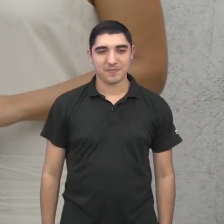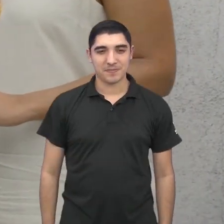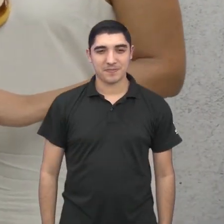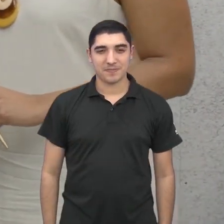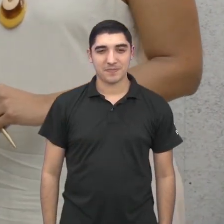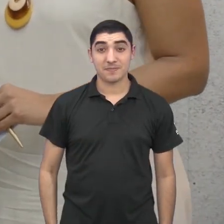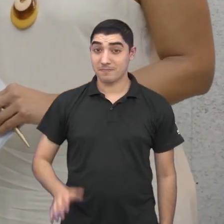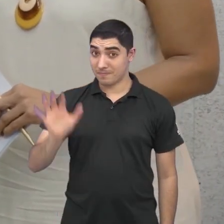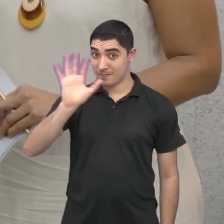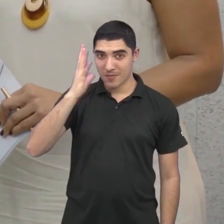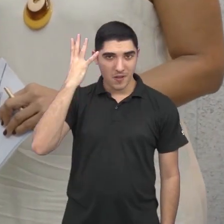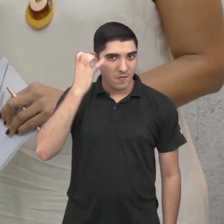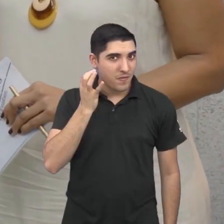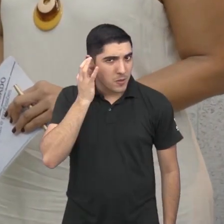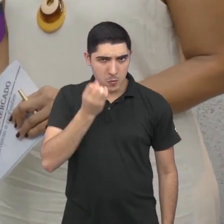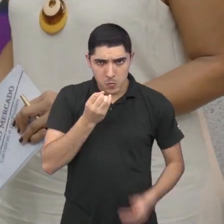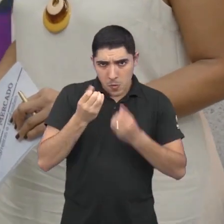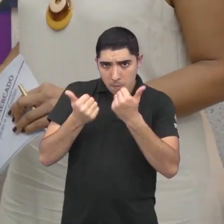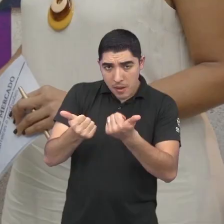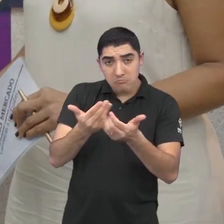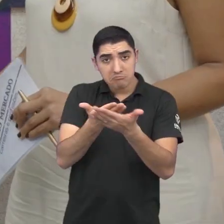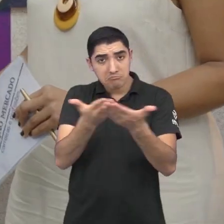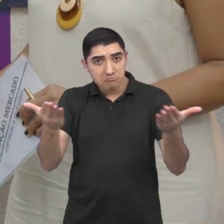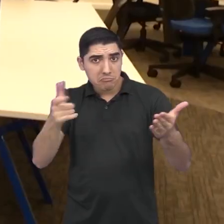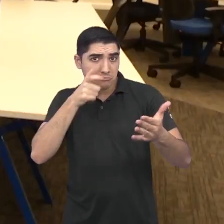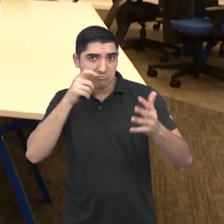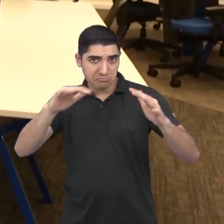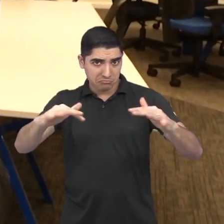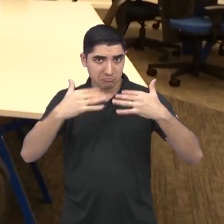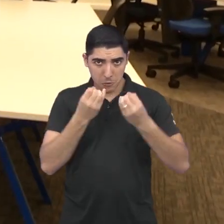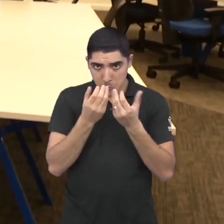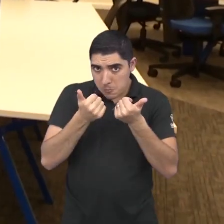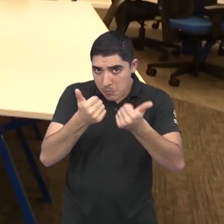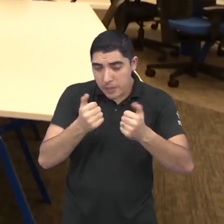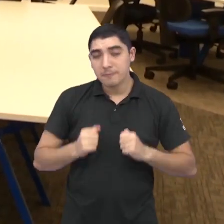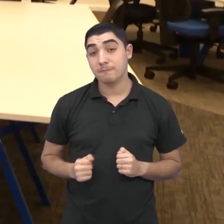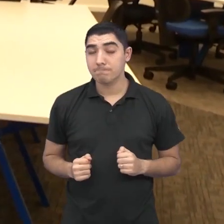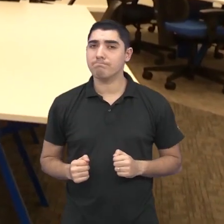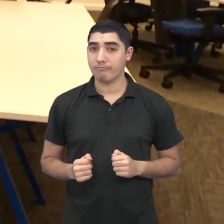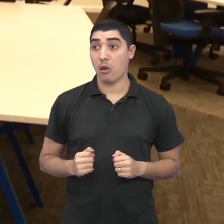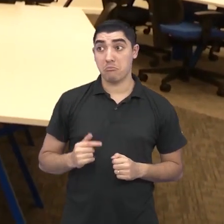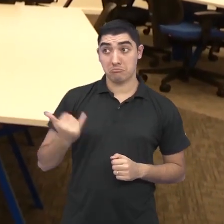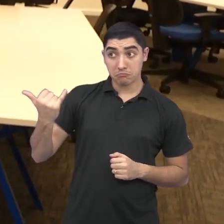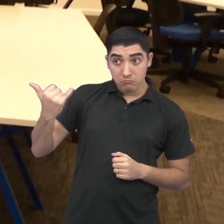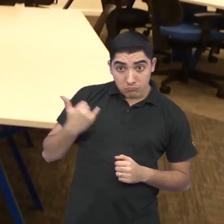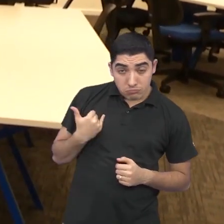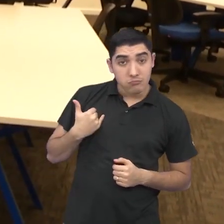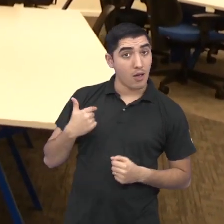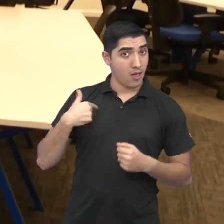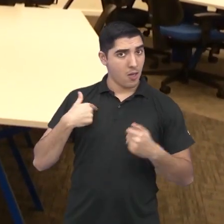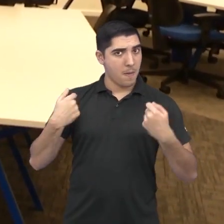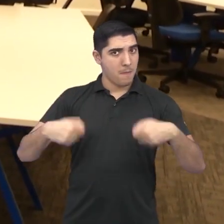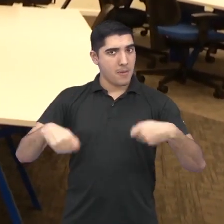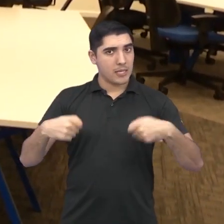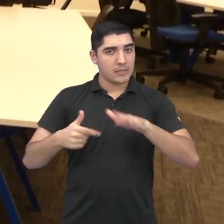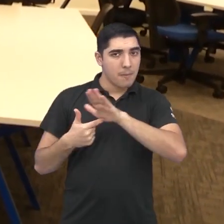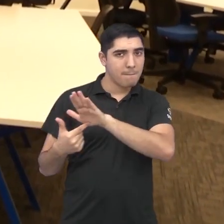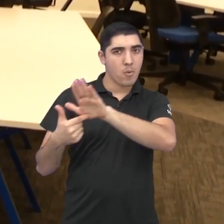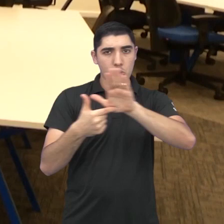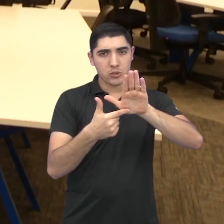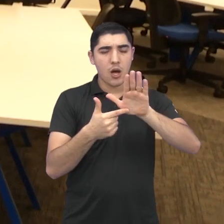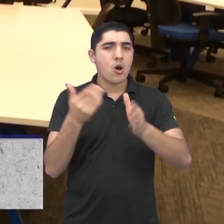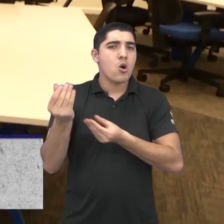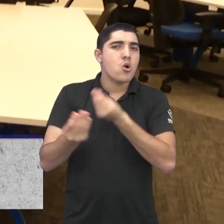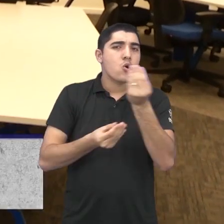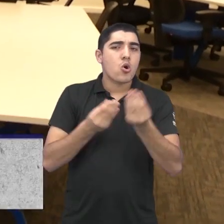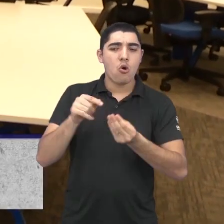Oi, Fernanda, tudo bom? Tudo bom aí com o pessoal que acompanha o Estação Mercado? Olha só, Fer, eu recebi a missão de mostrar para o pessoal um